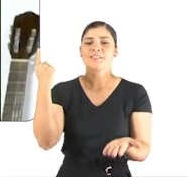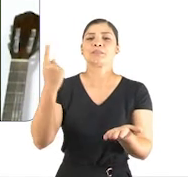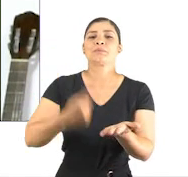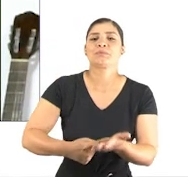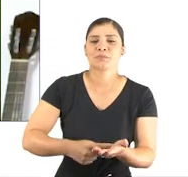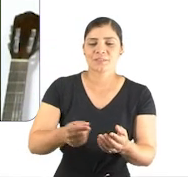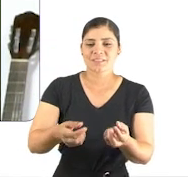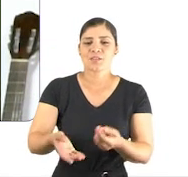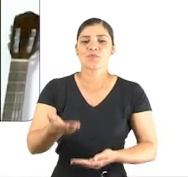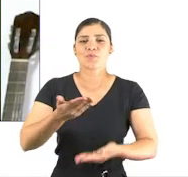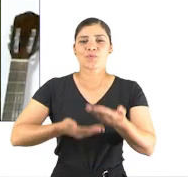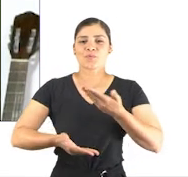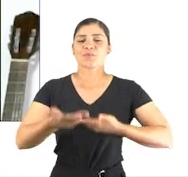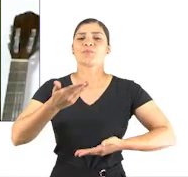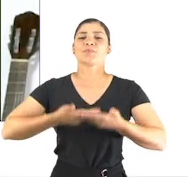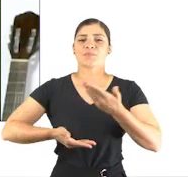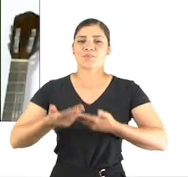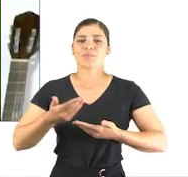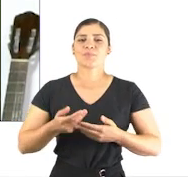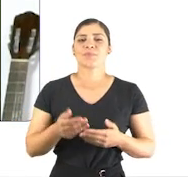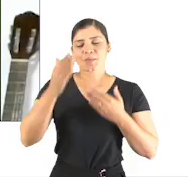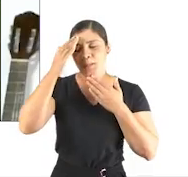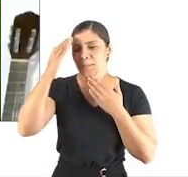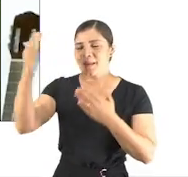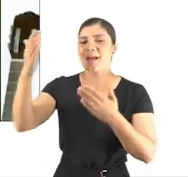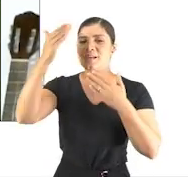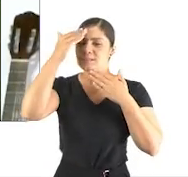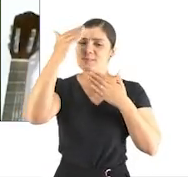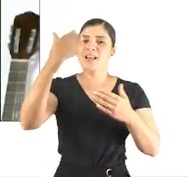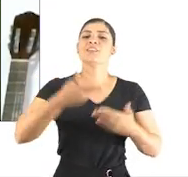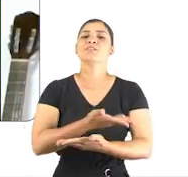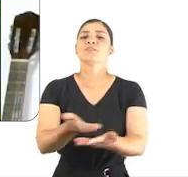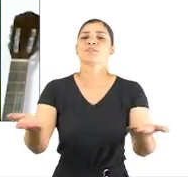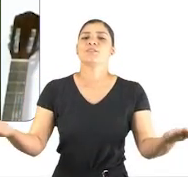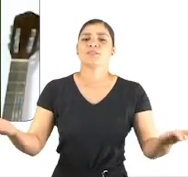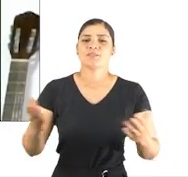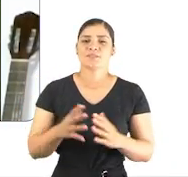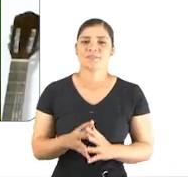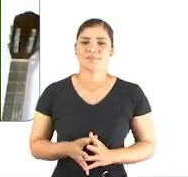e agora nós estamos colhendo os frutos. Então, quero agradecer de novo, Zé Maria, Guilherme e a todos.